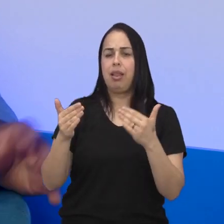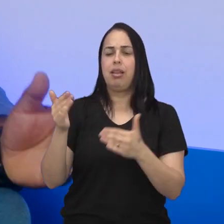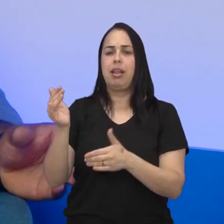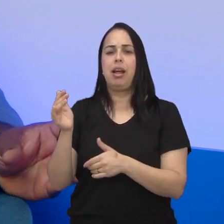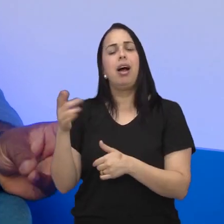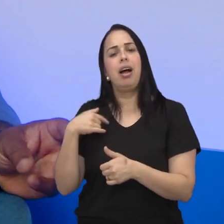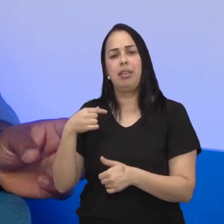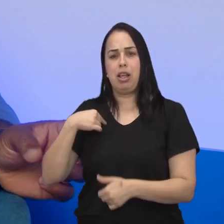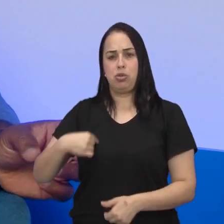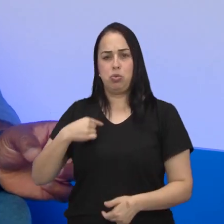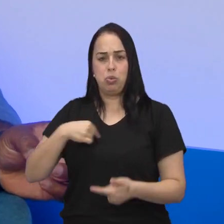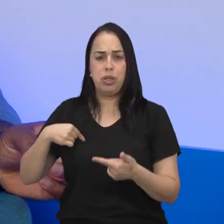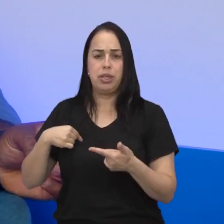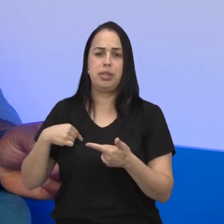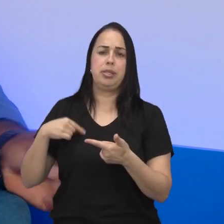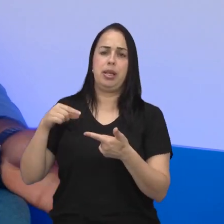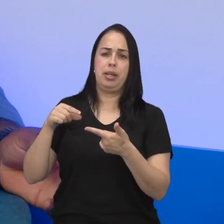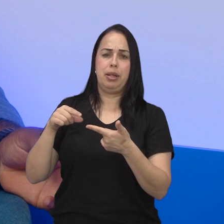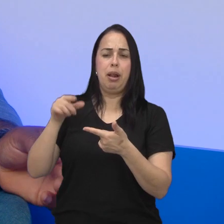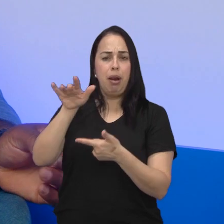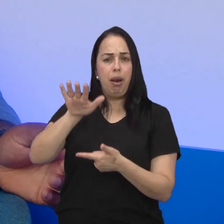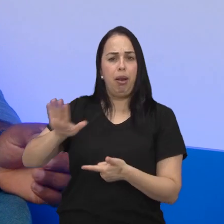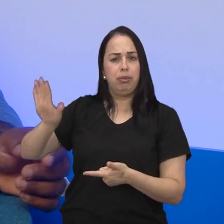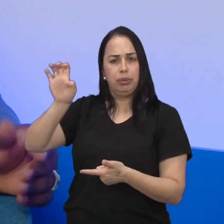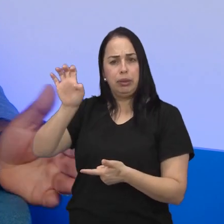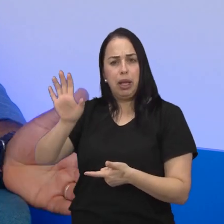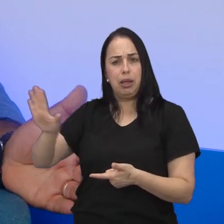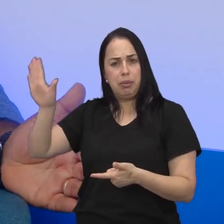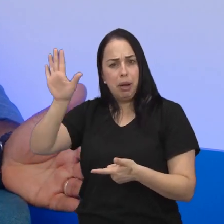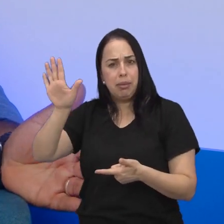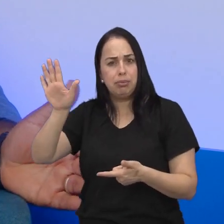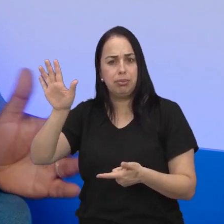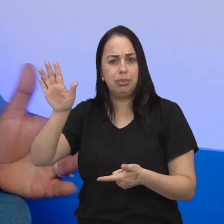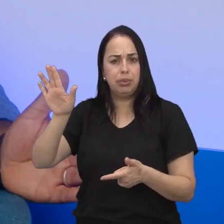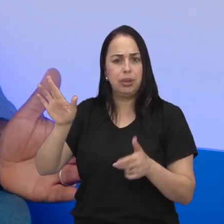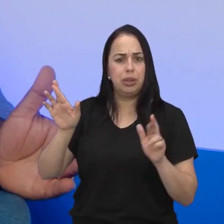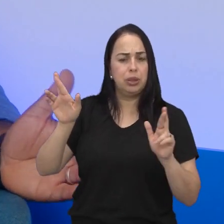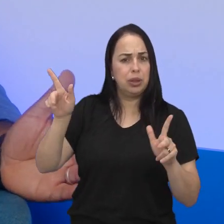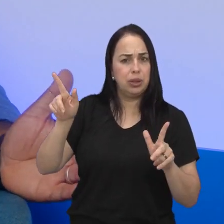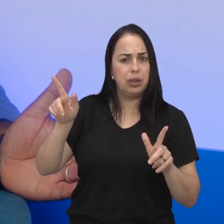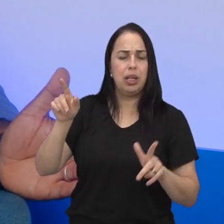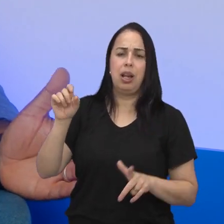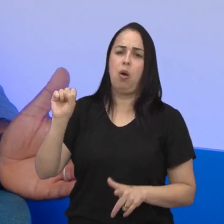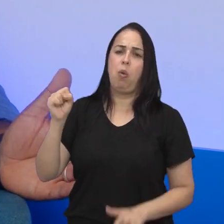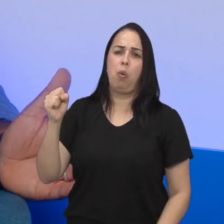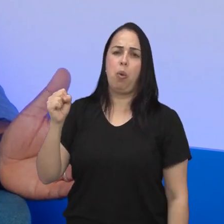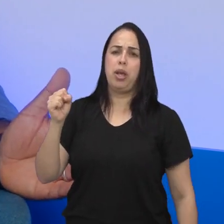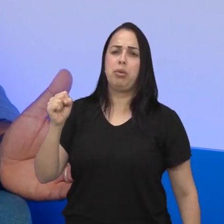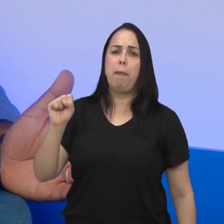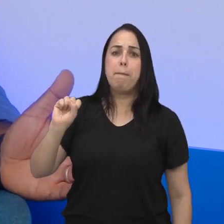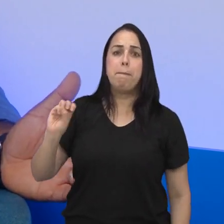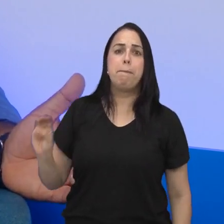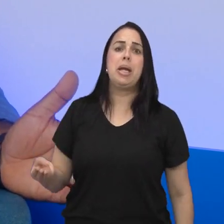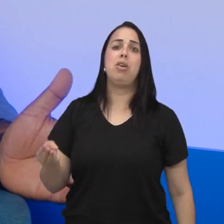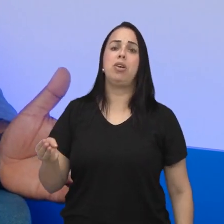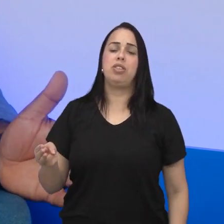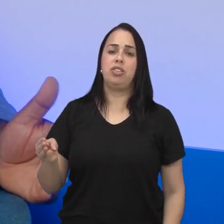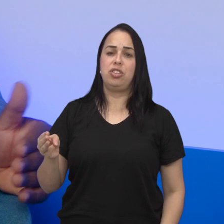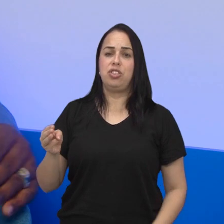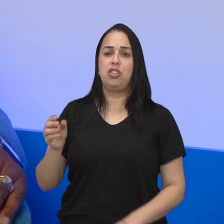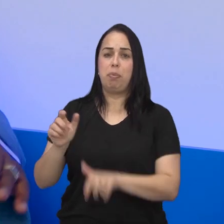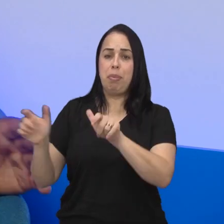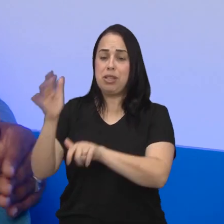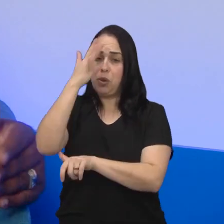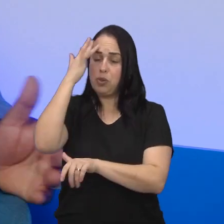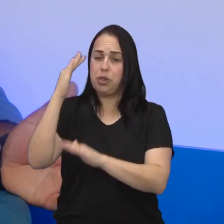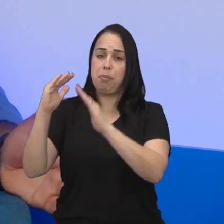nórdicos, Suíça, Suécia, Noruega, pega a Suíça, são 8 milhões de habitantes, a gente